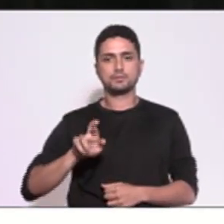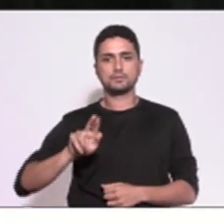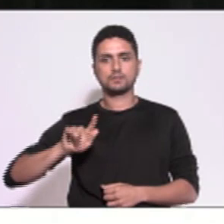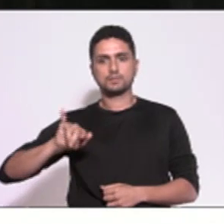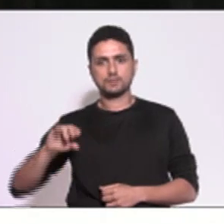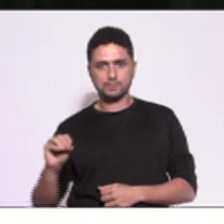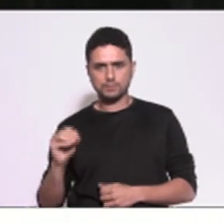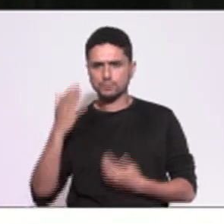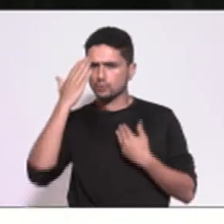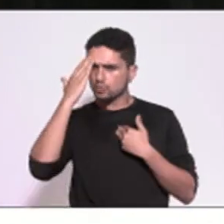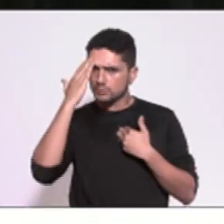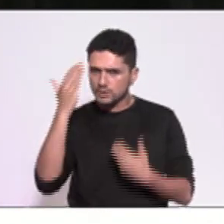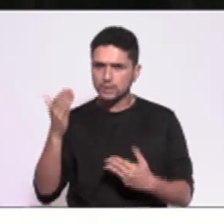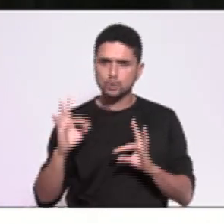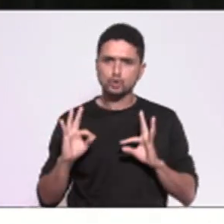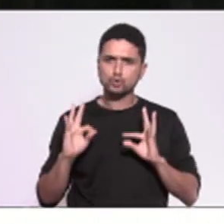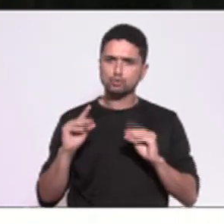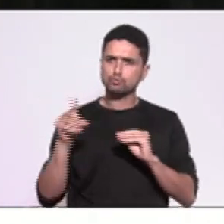você fez por mim.